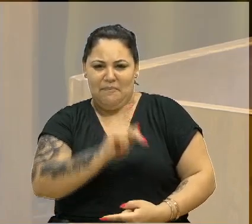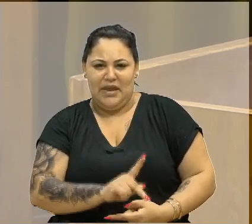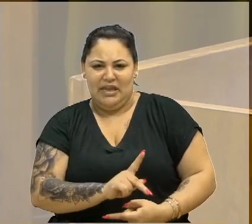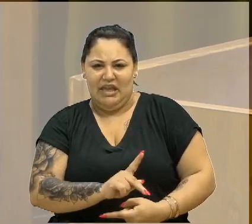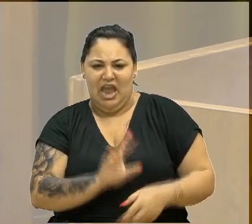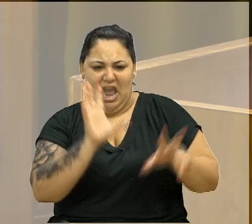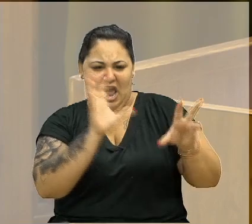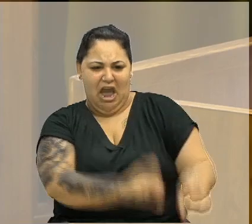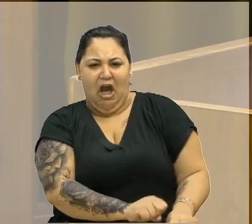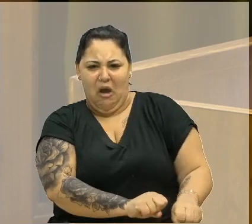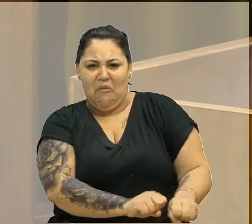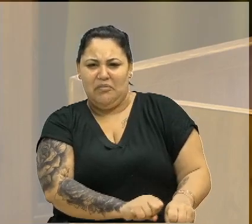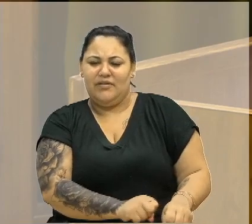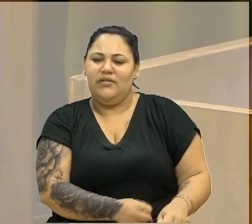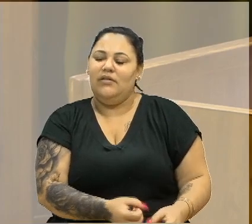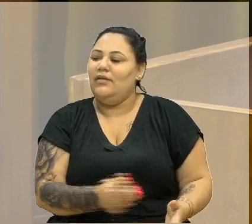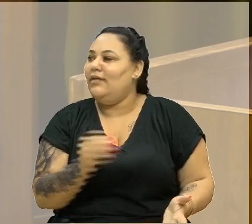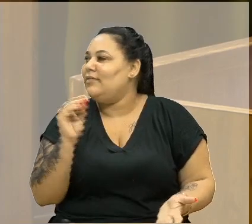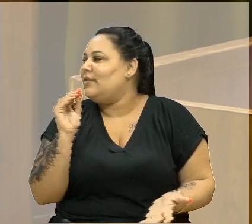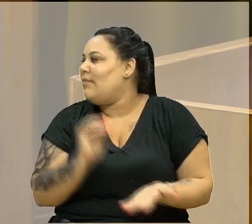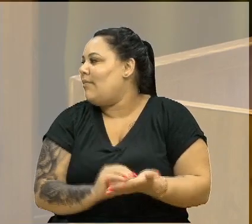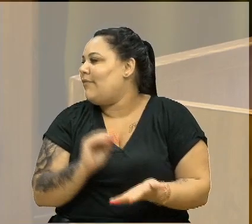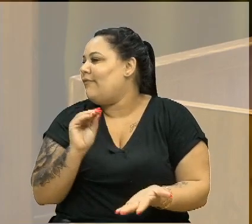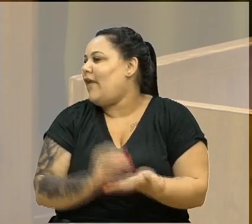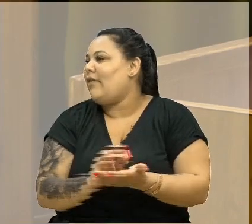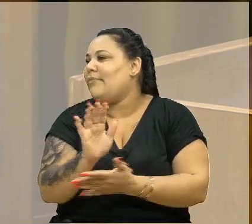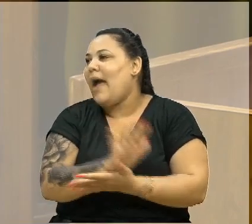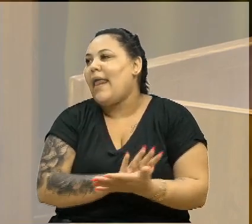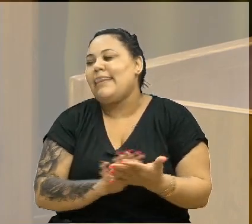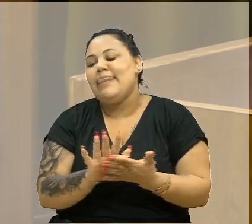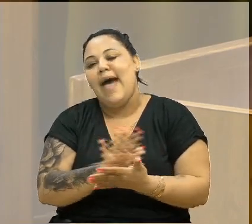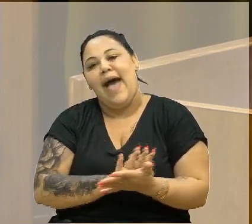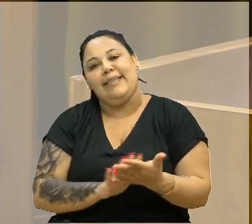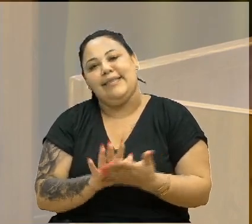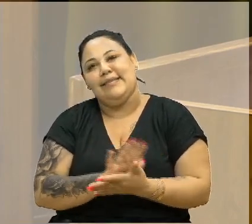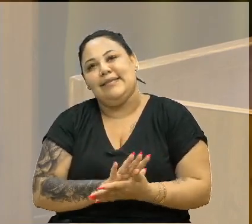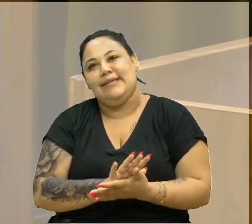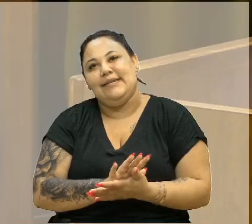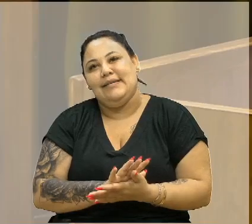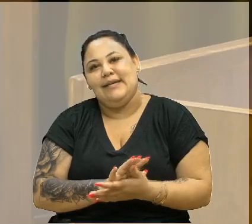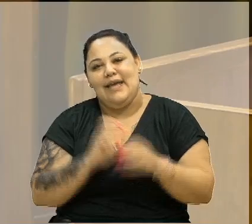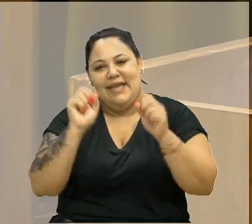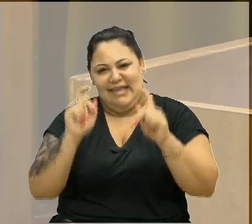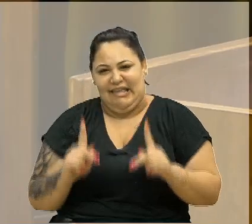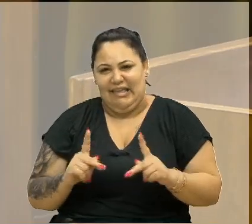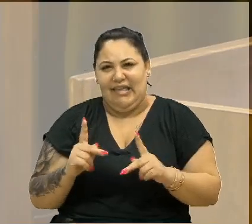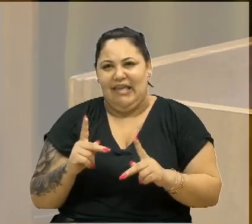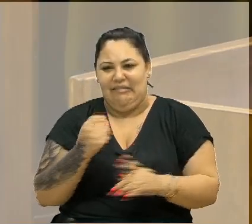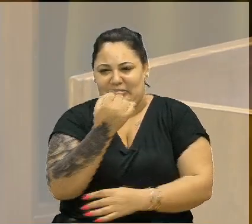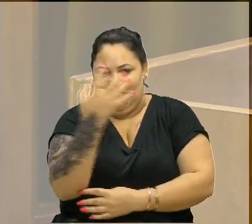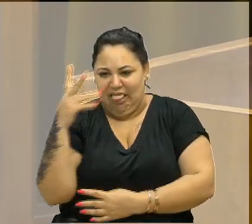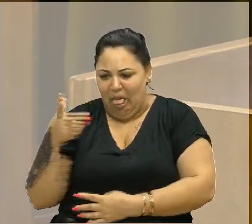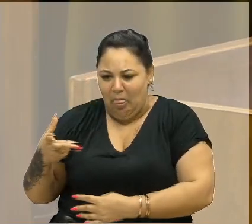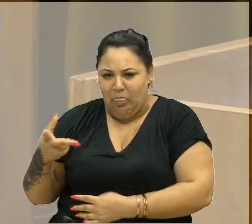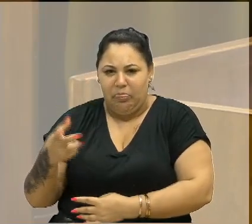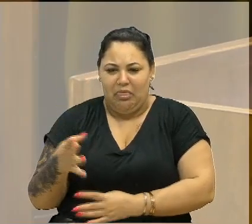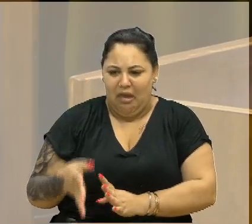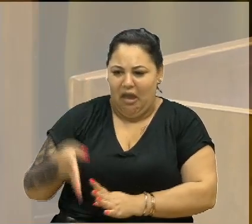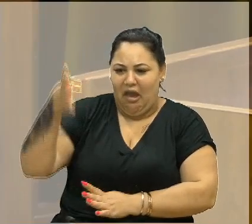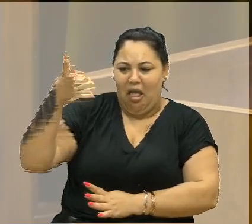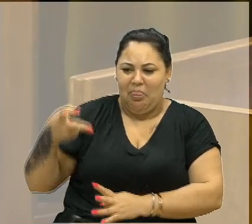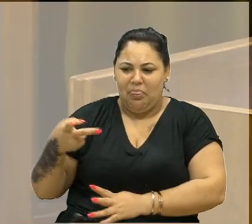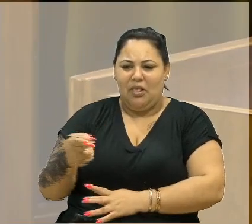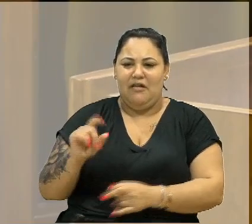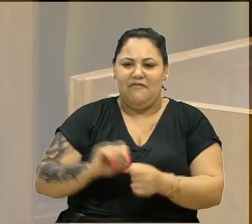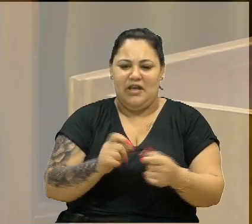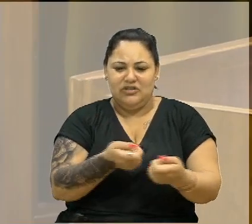me faltava. Dá medalha para invasor. Para quem corta a cerca, invade, mata gado, faz churrasco lá, com o dinheiro dos